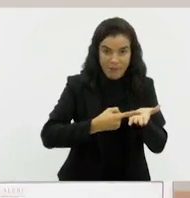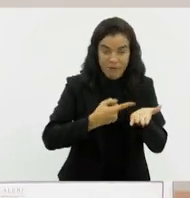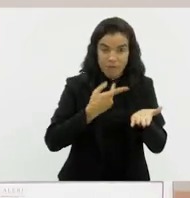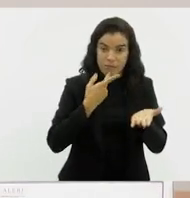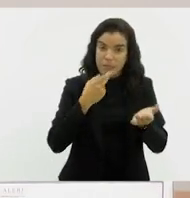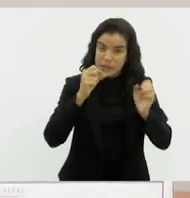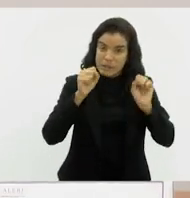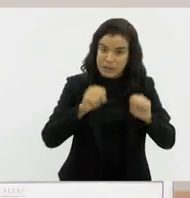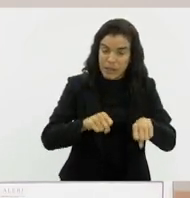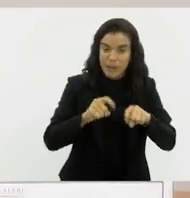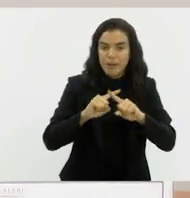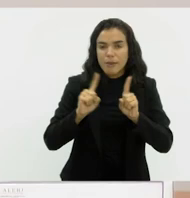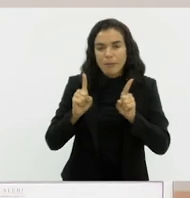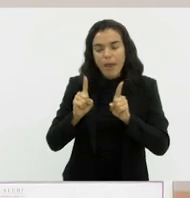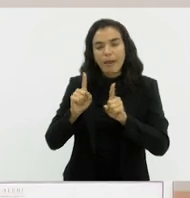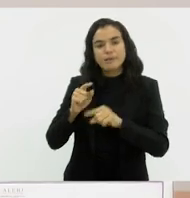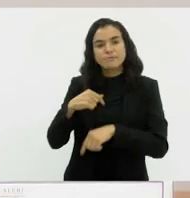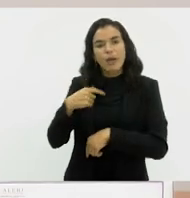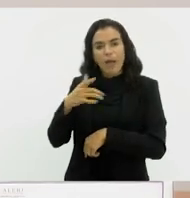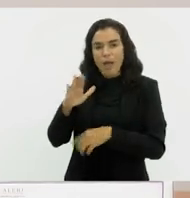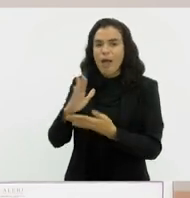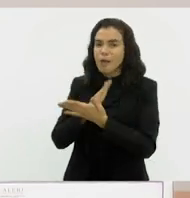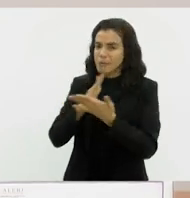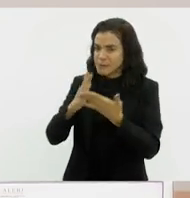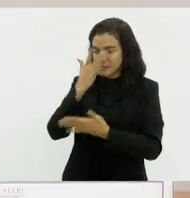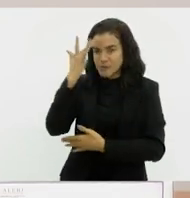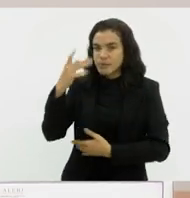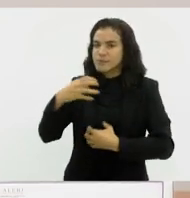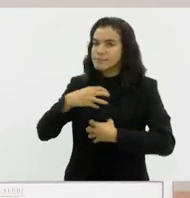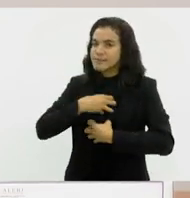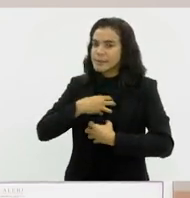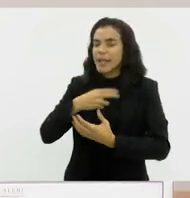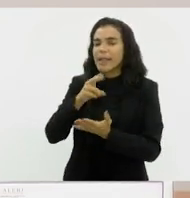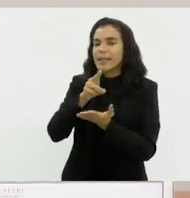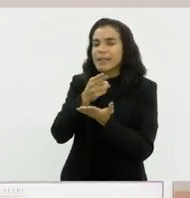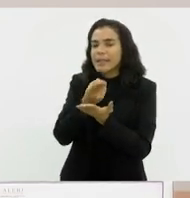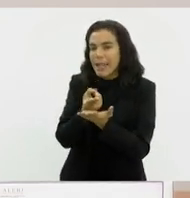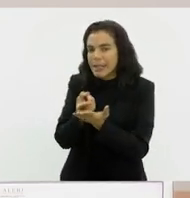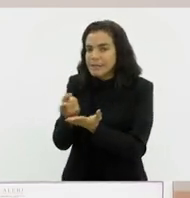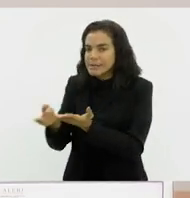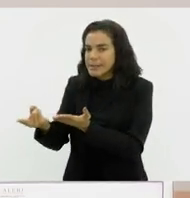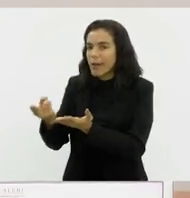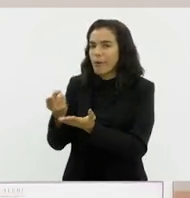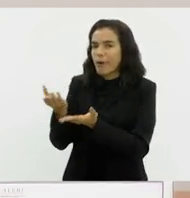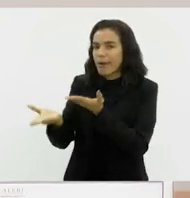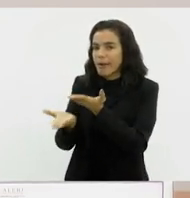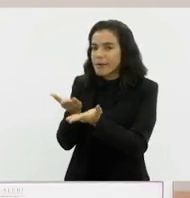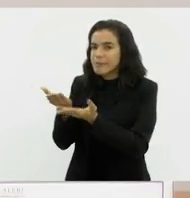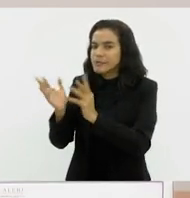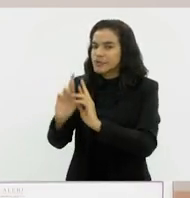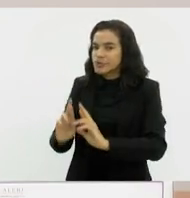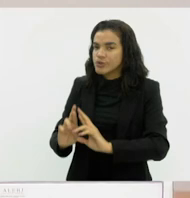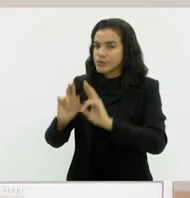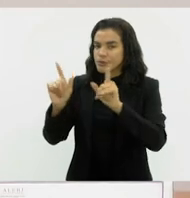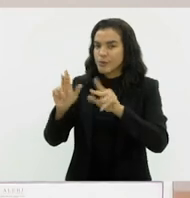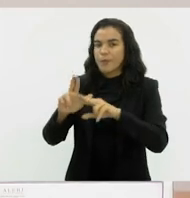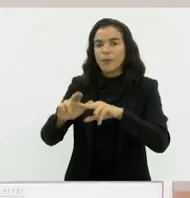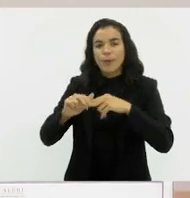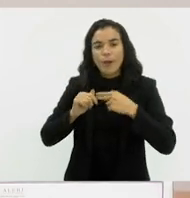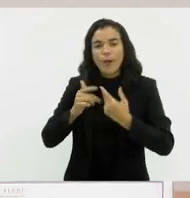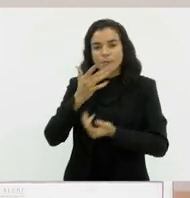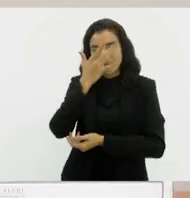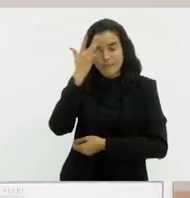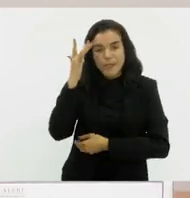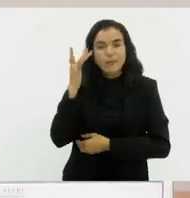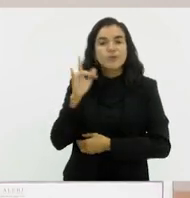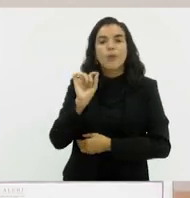de reconhecer que algumas pessoas precisam, sim, de uma internação, precisam de cuidados diferenciados por conta da sua condição de pessoa privada